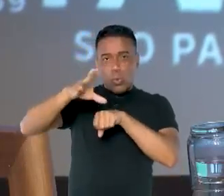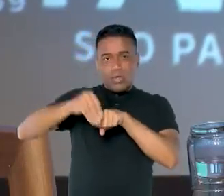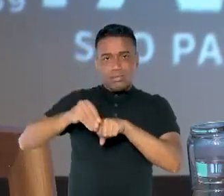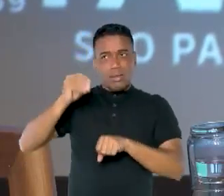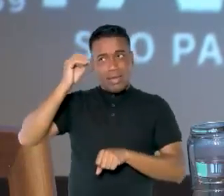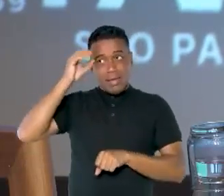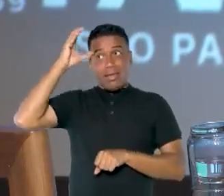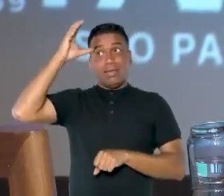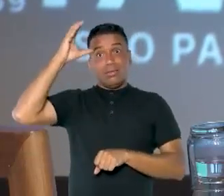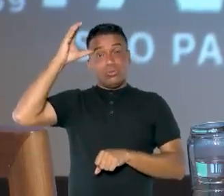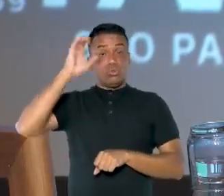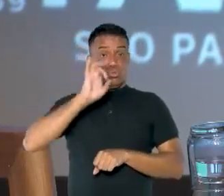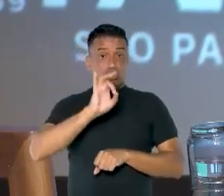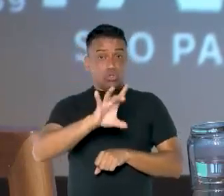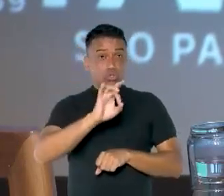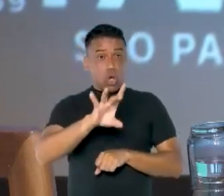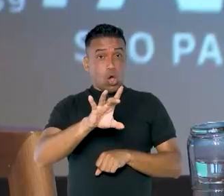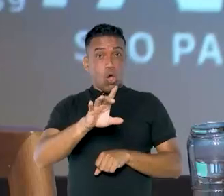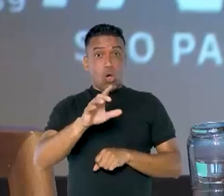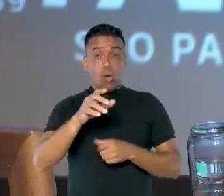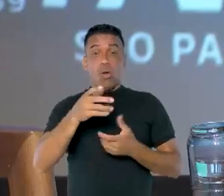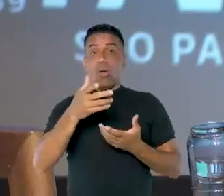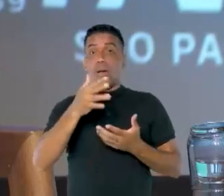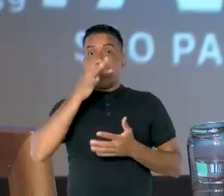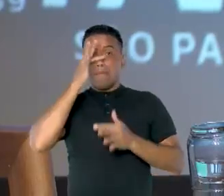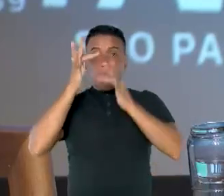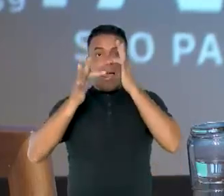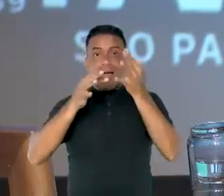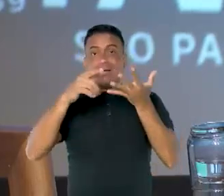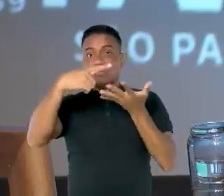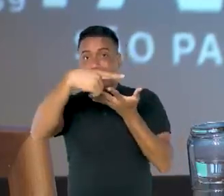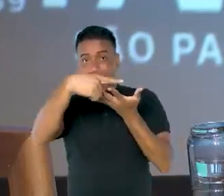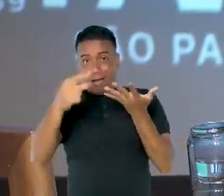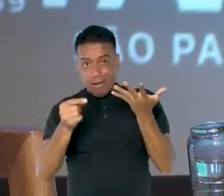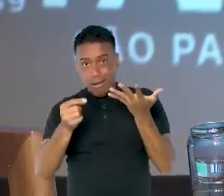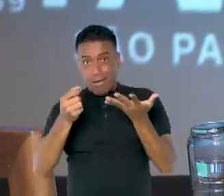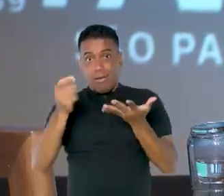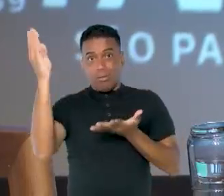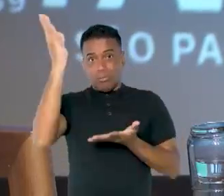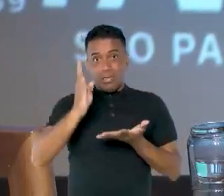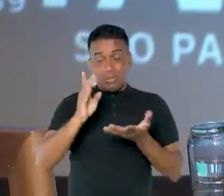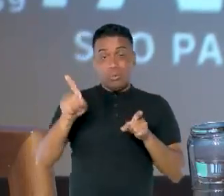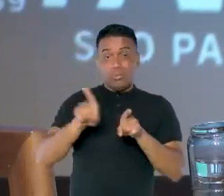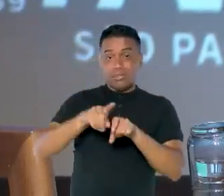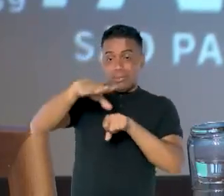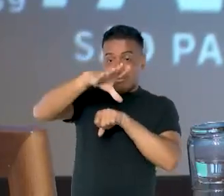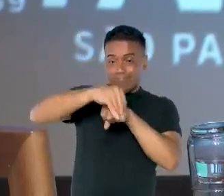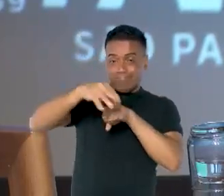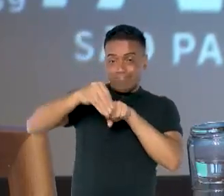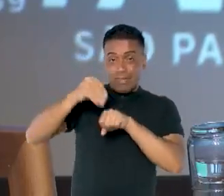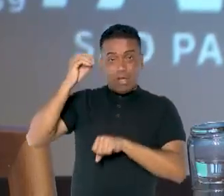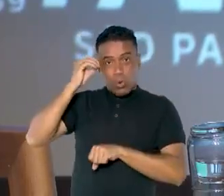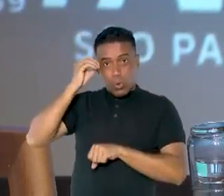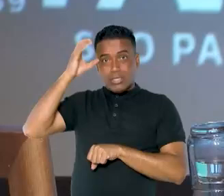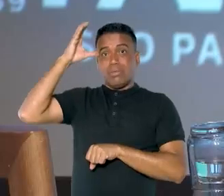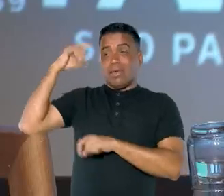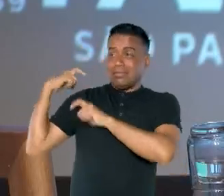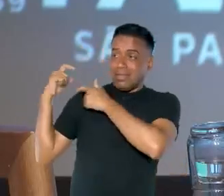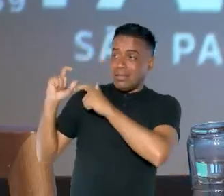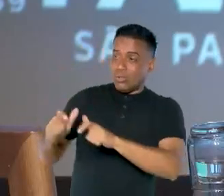não só das plantas brasileiras, mas também do conhecimento das populações